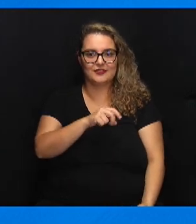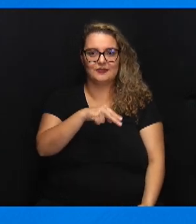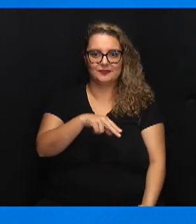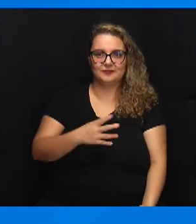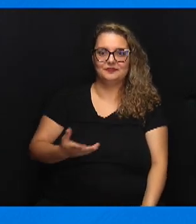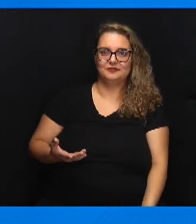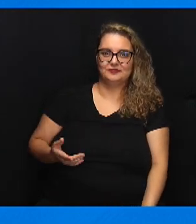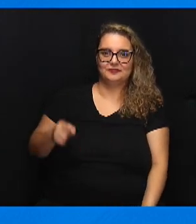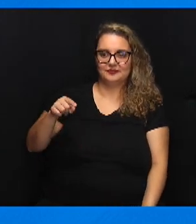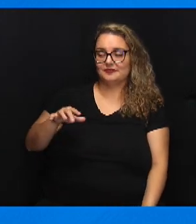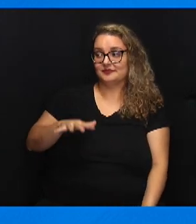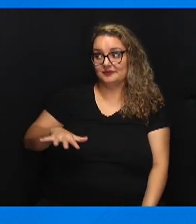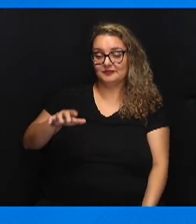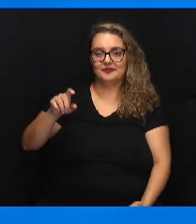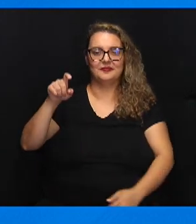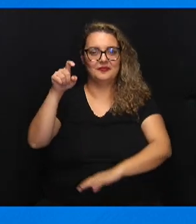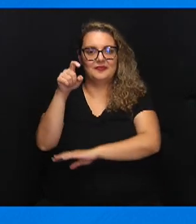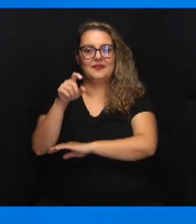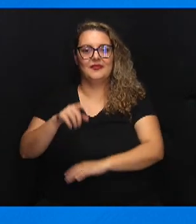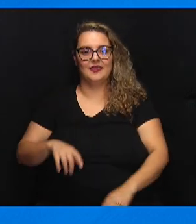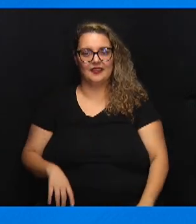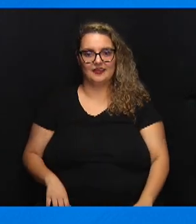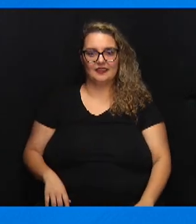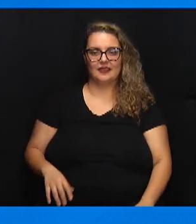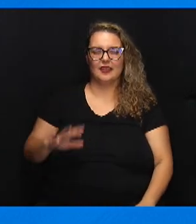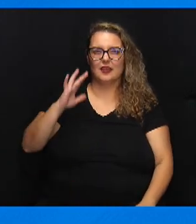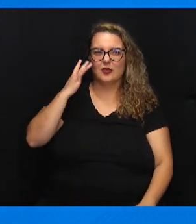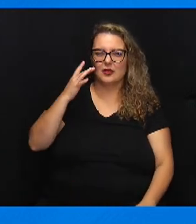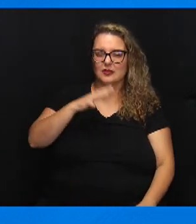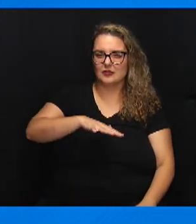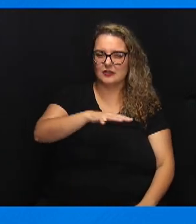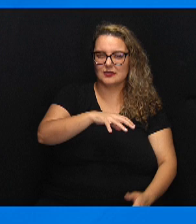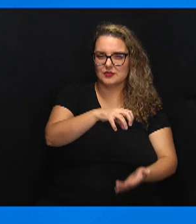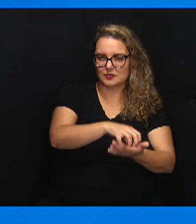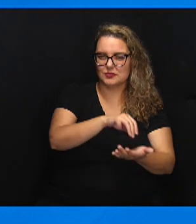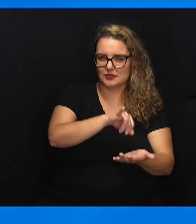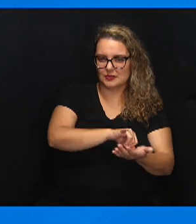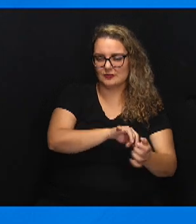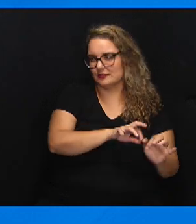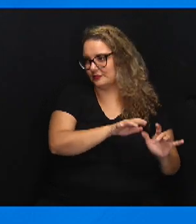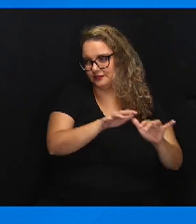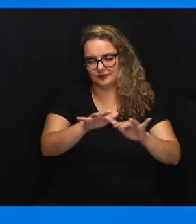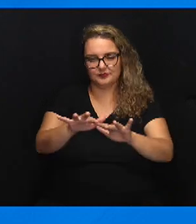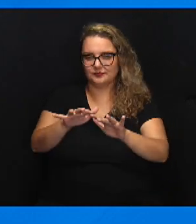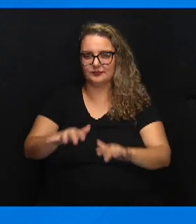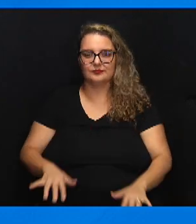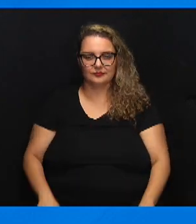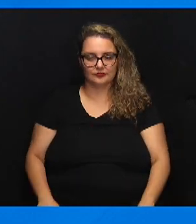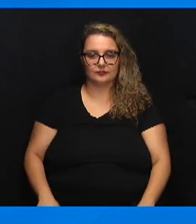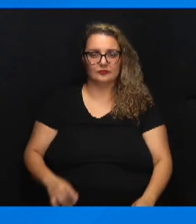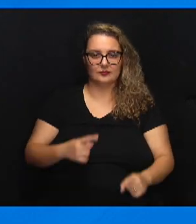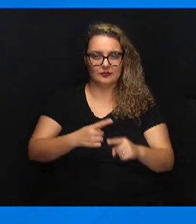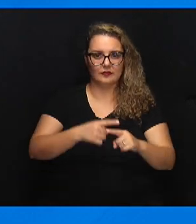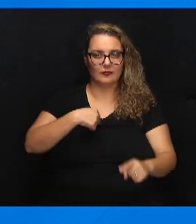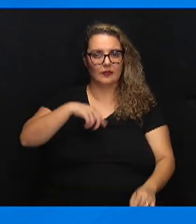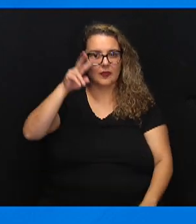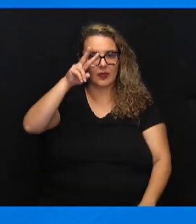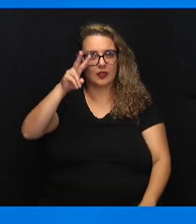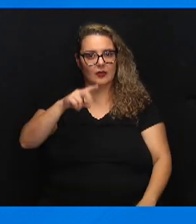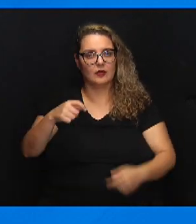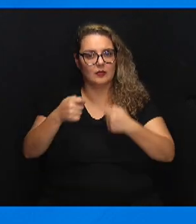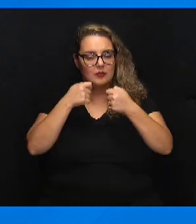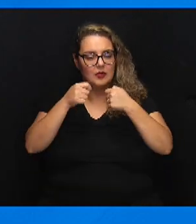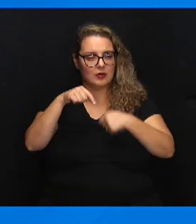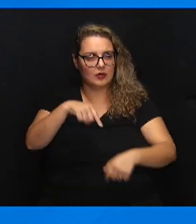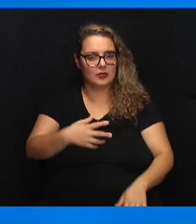Santa Isabel Lá em esse ano Barão. que ele vai descer também Acho ou que ele não? sai ali da banca central, né? E Tá. vai embora ali, pela Santa É, porque Isabel. eu lembro que a gente fez uma entrevista